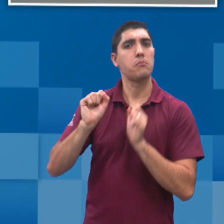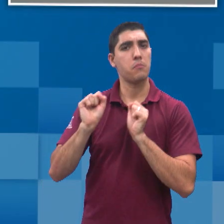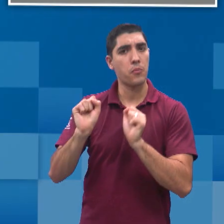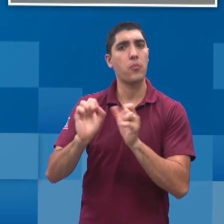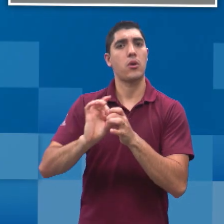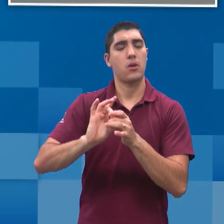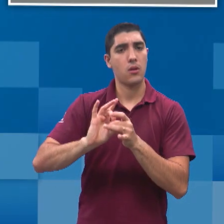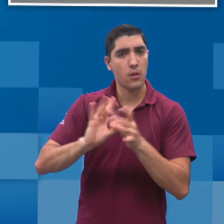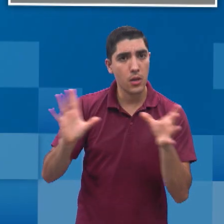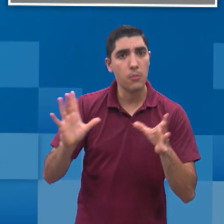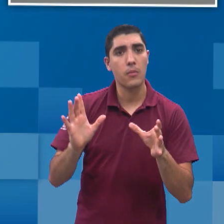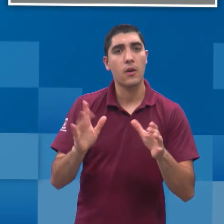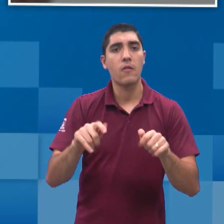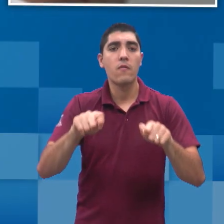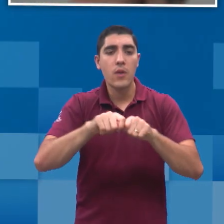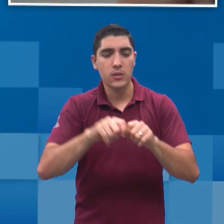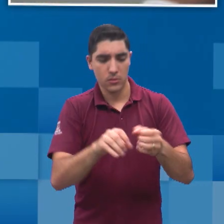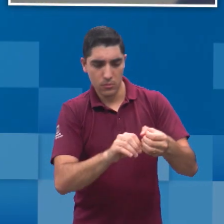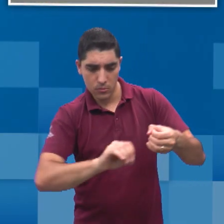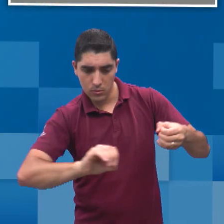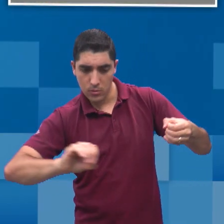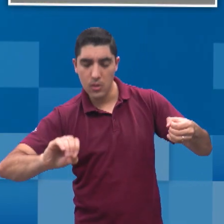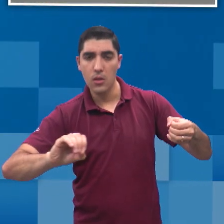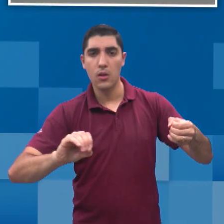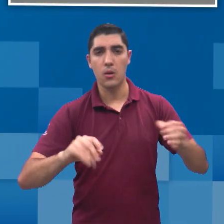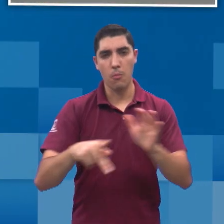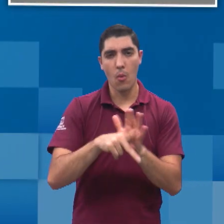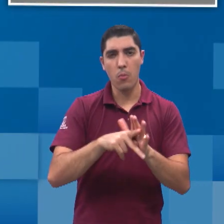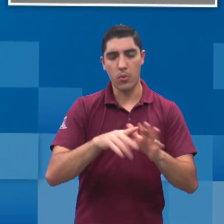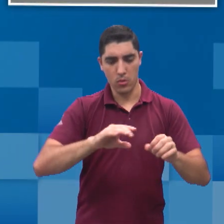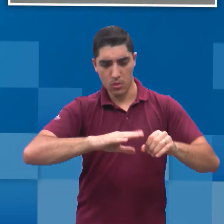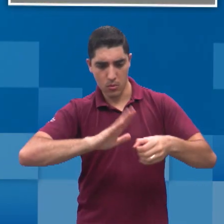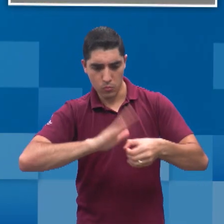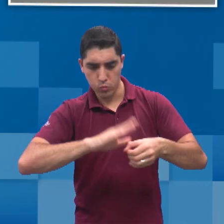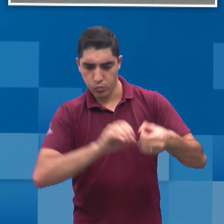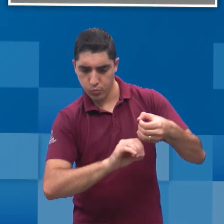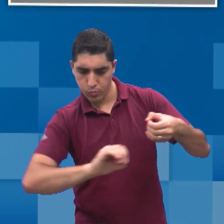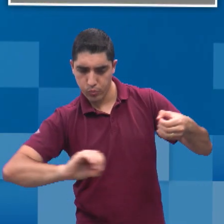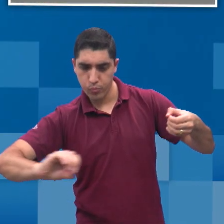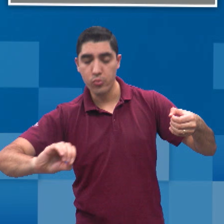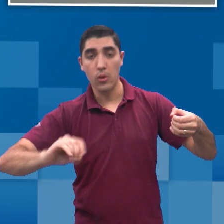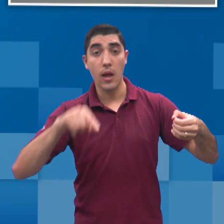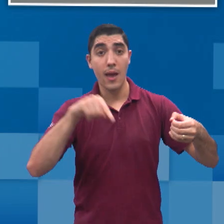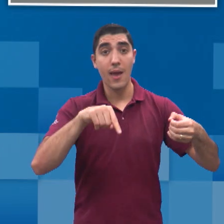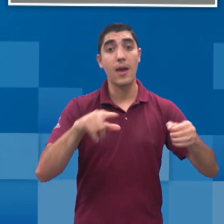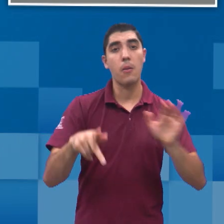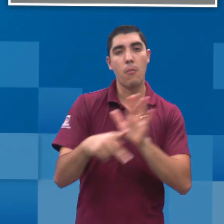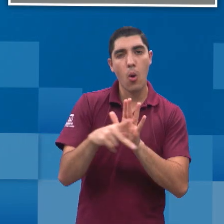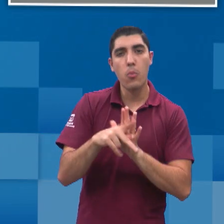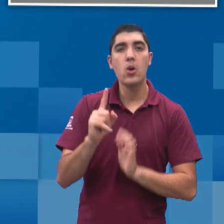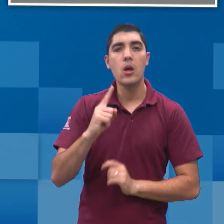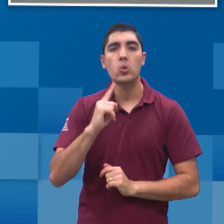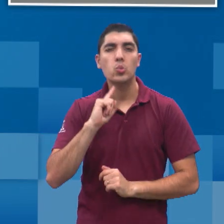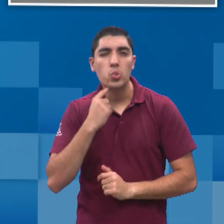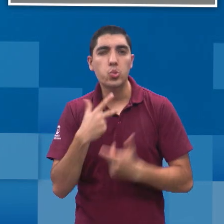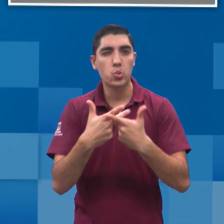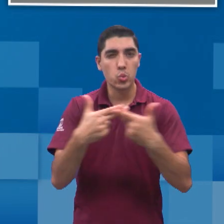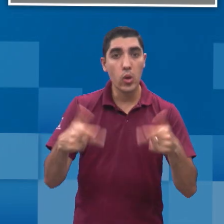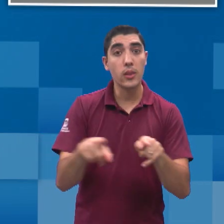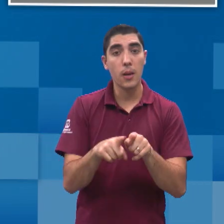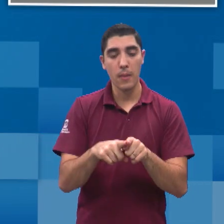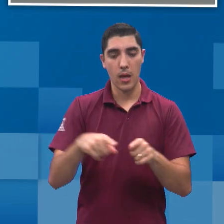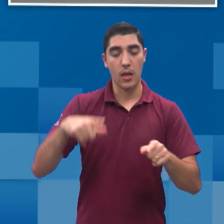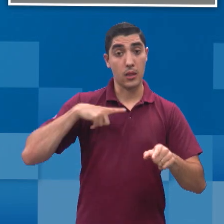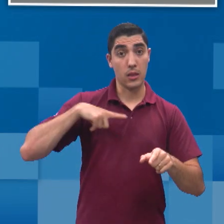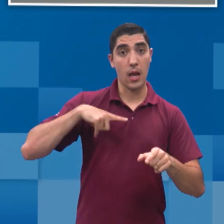implementar bocas de lobos inteligentes com sistema de retenção de resíduo e monitoramento eletrônico no